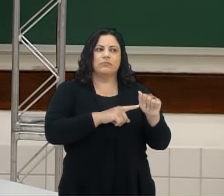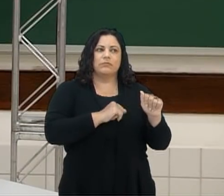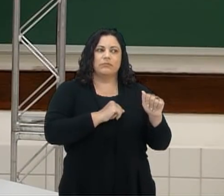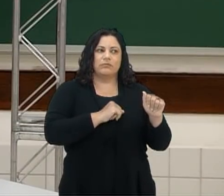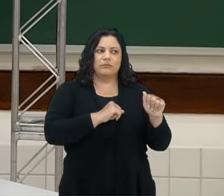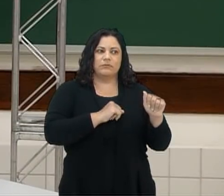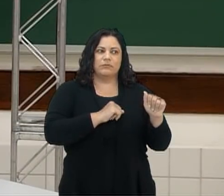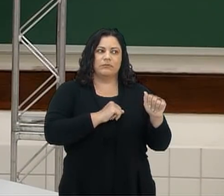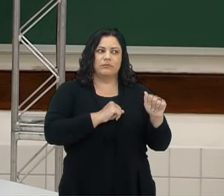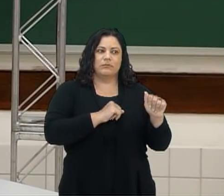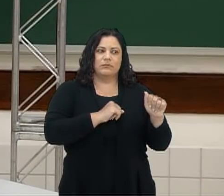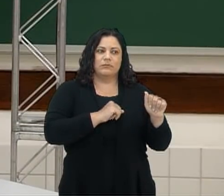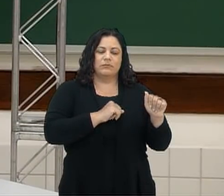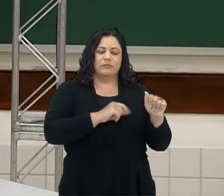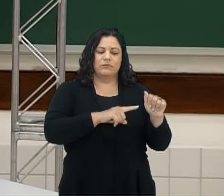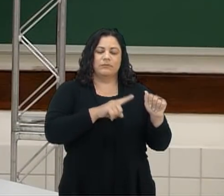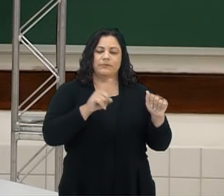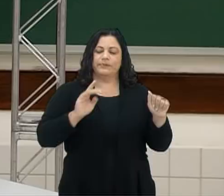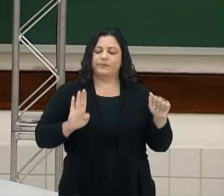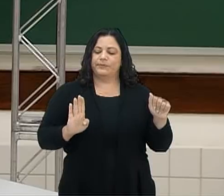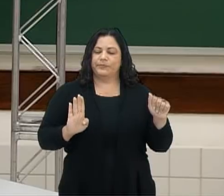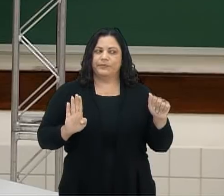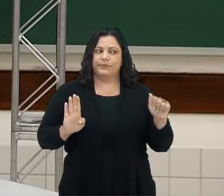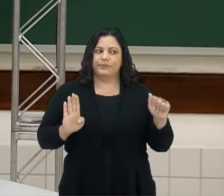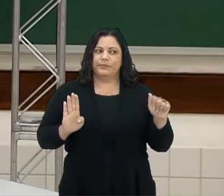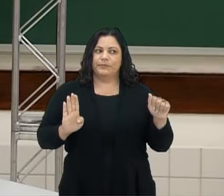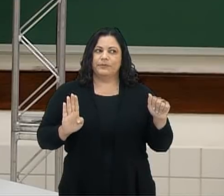A, e vou marcar aqui o ponto B,